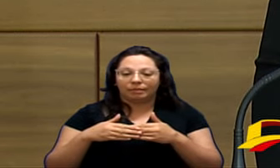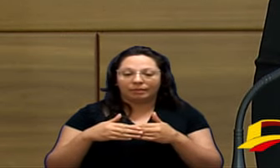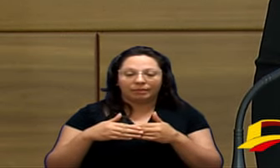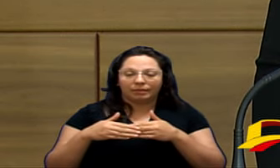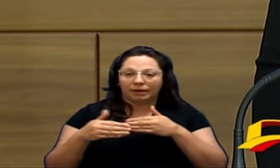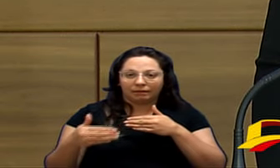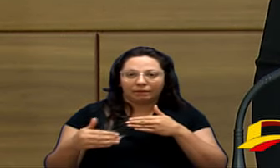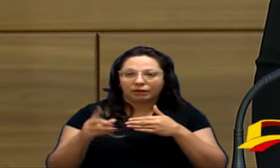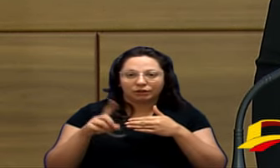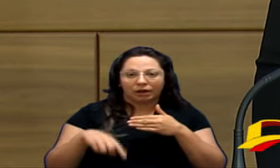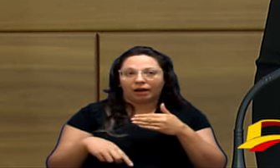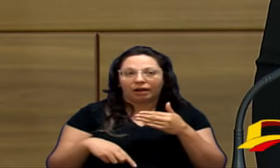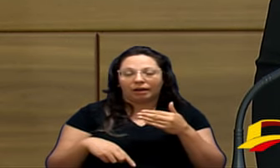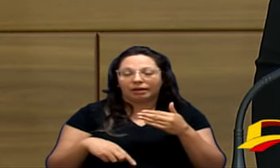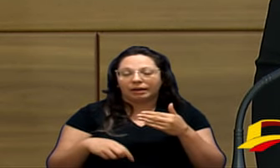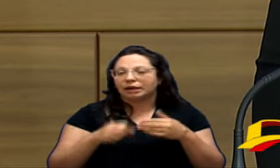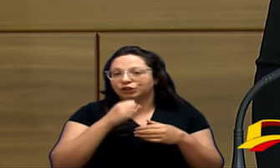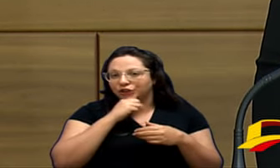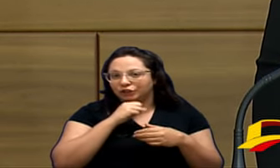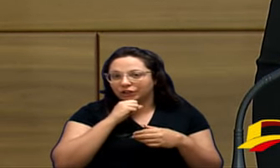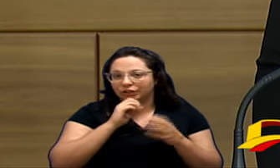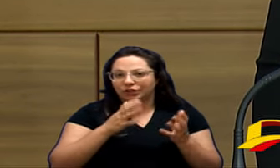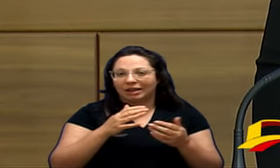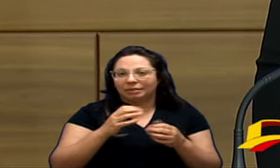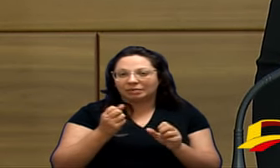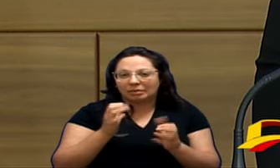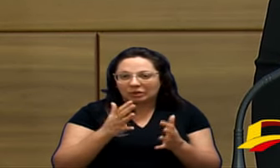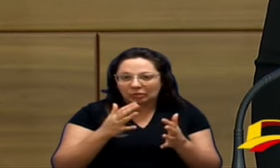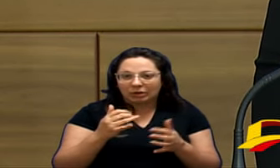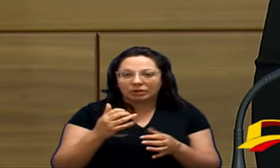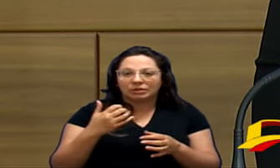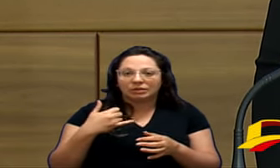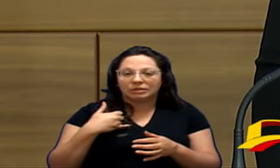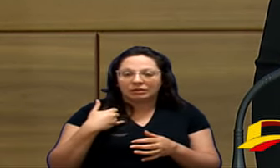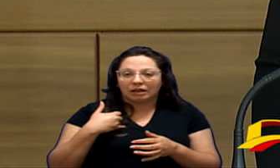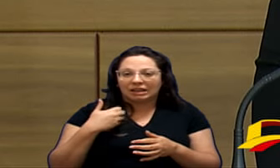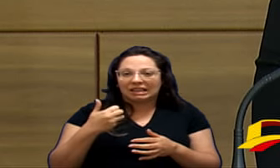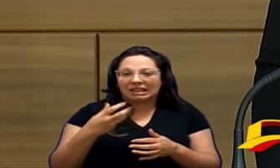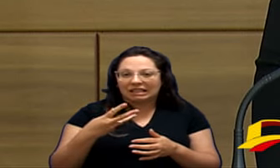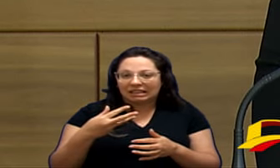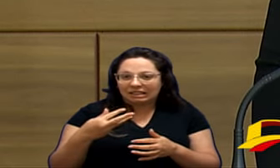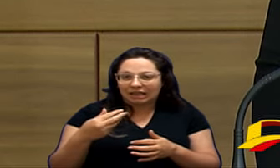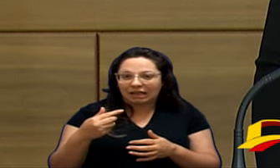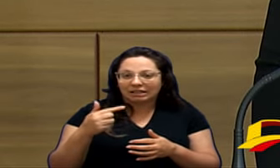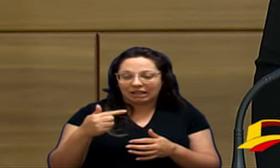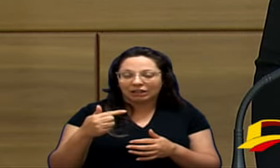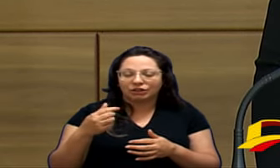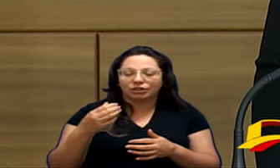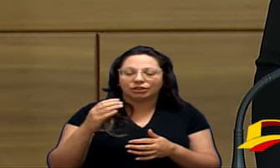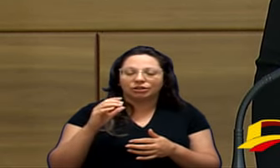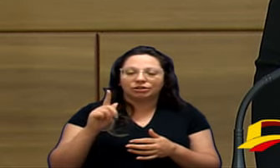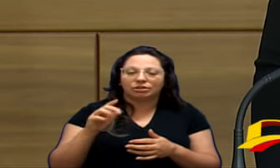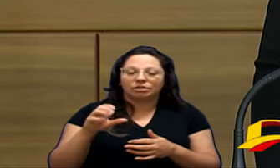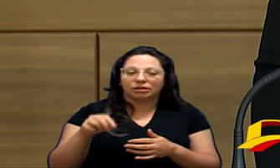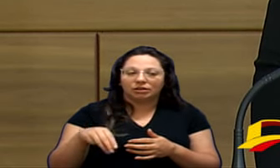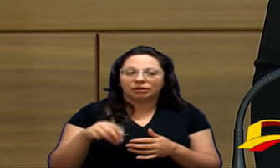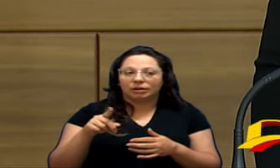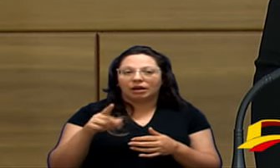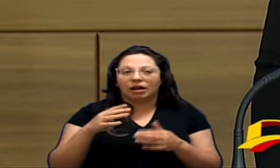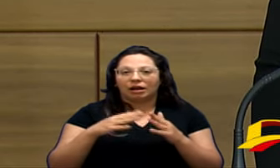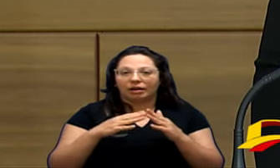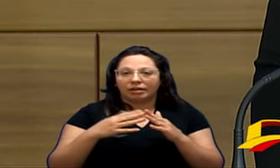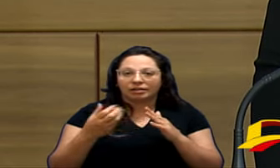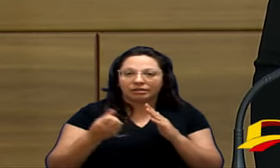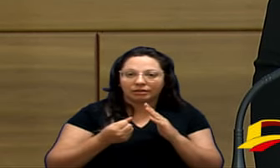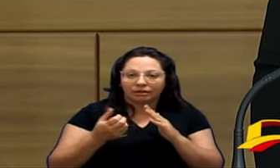aí antiga na cidade né tá indo aí para 37 anos então os nossos eh casos aí de aposentadoria até mesmo de